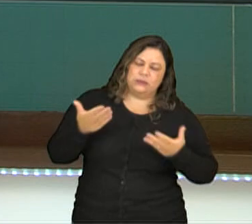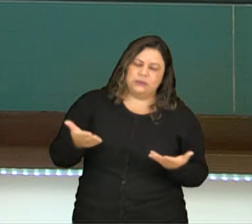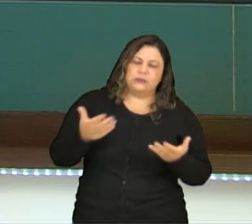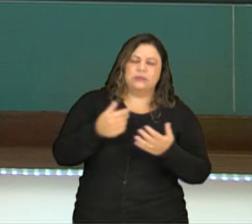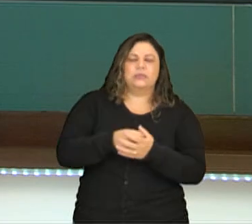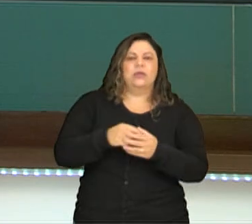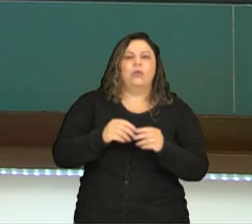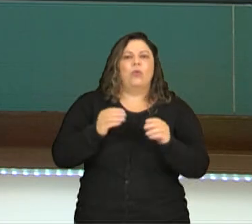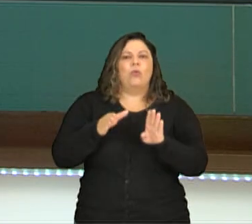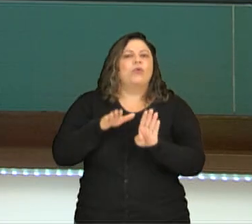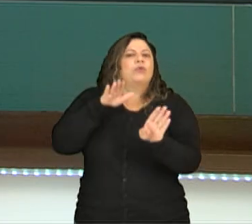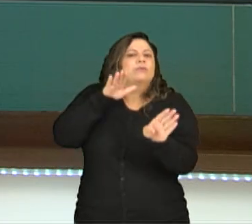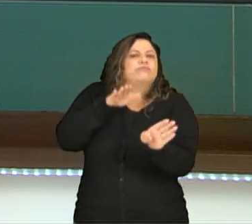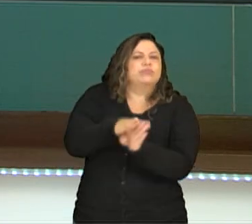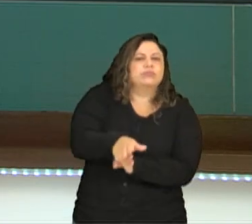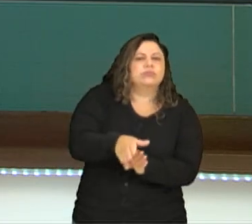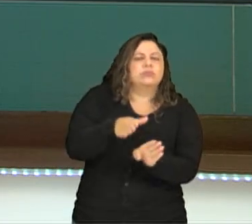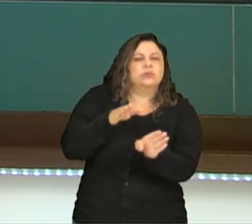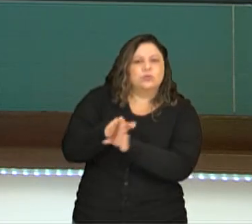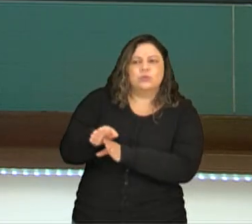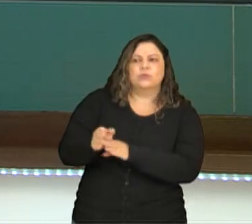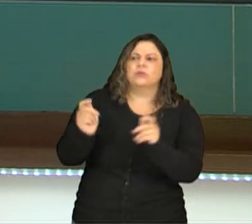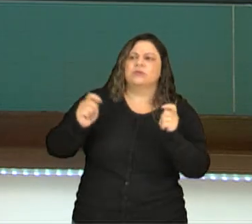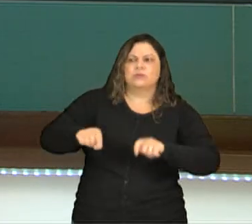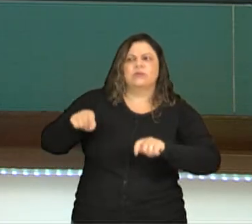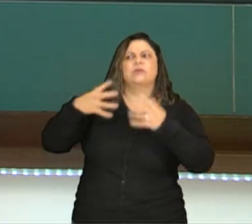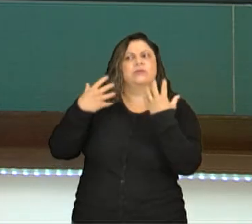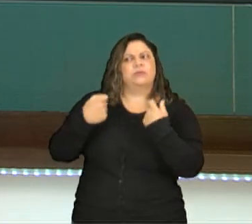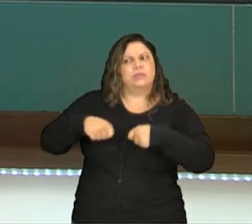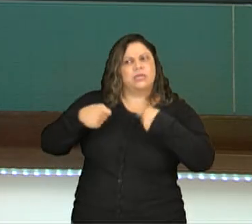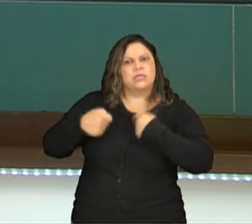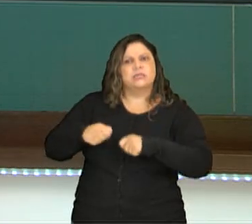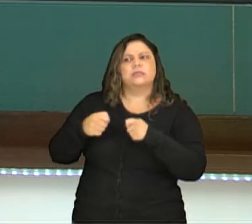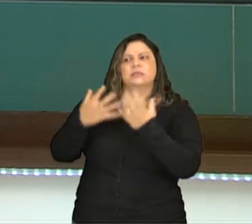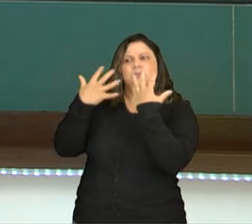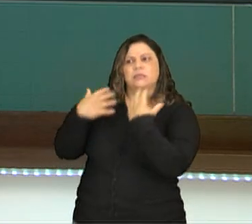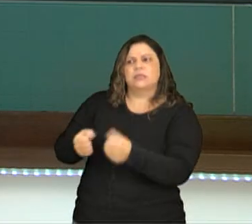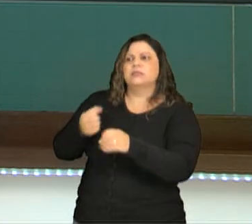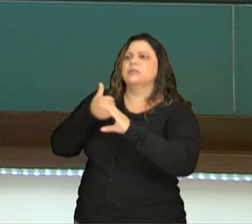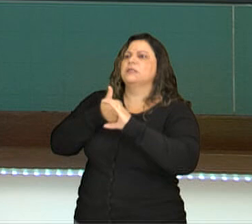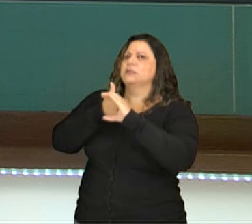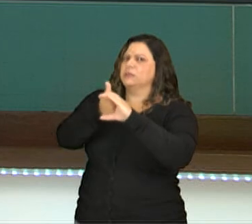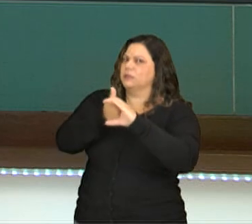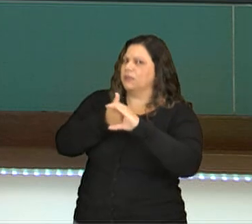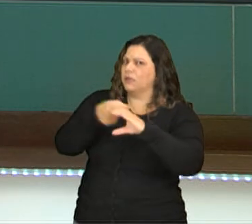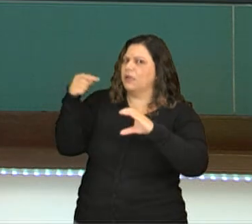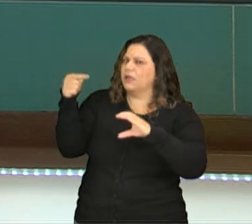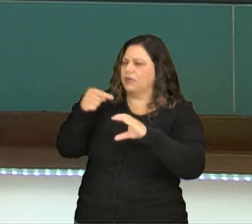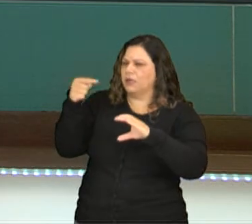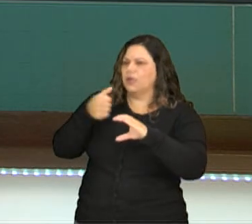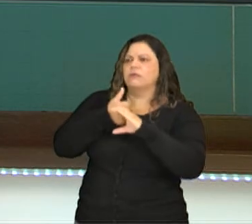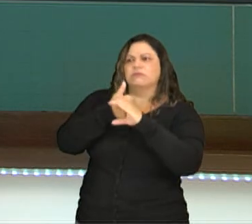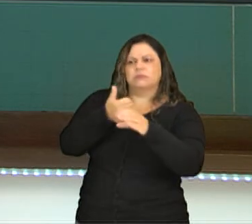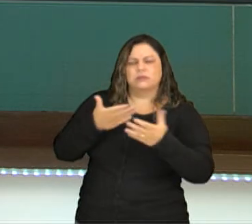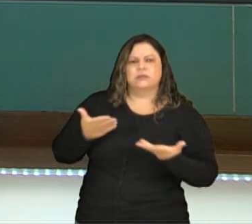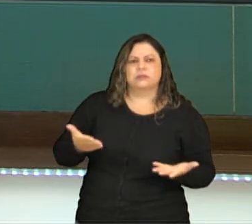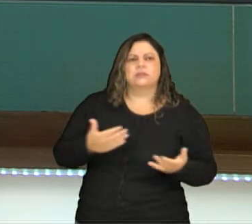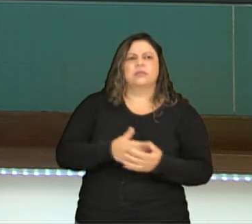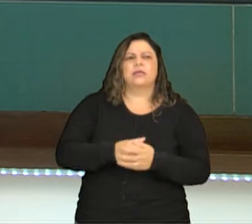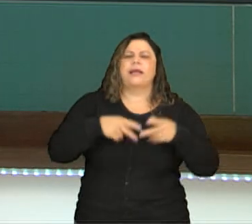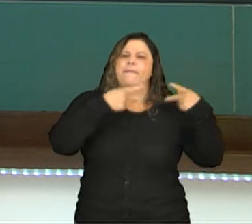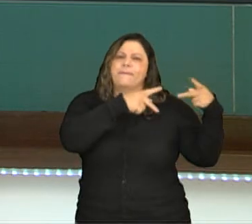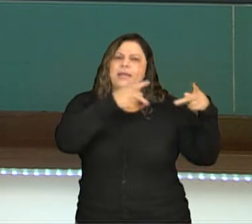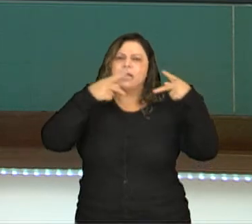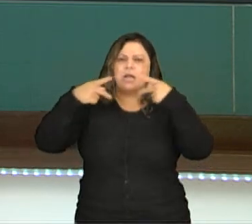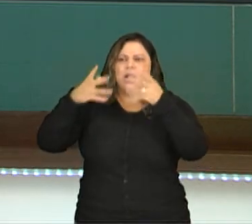desse convencimento que as pessoas se tornem cristãs. Da mesma forma que prega-se a aceitação de